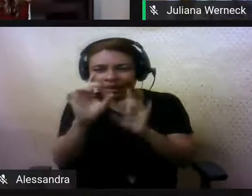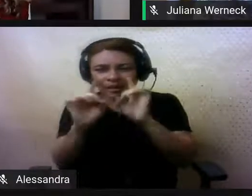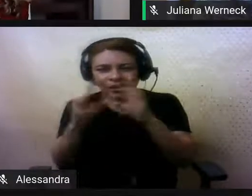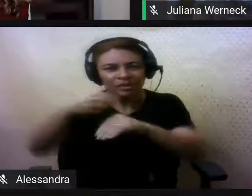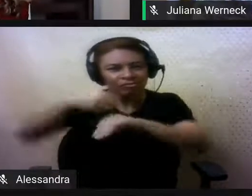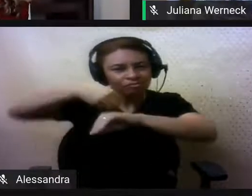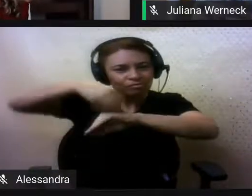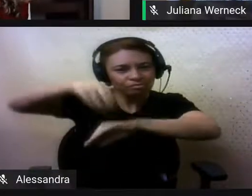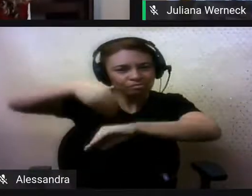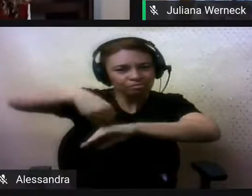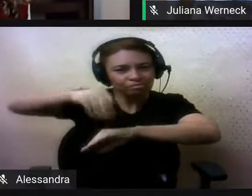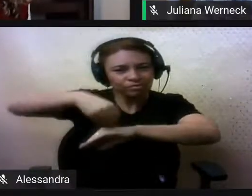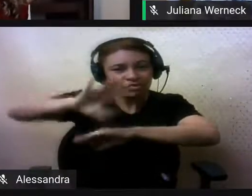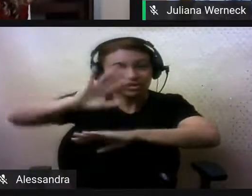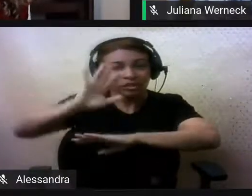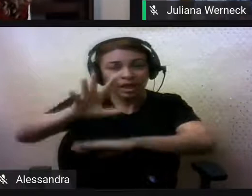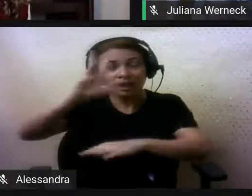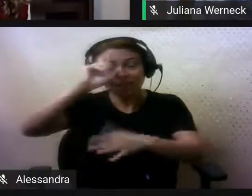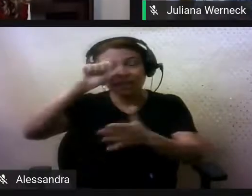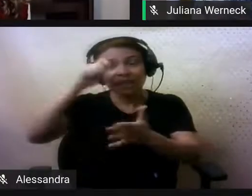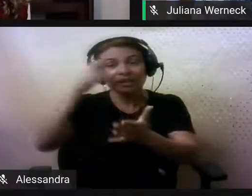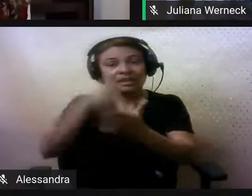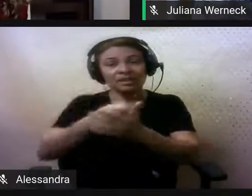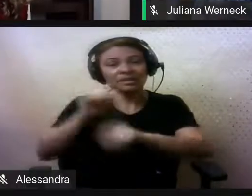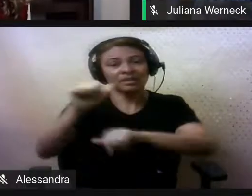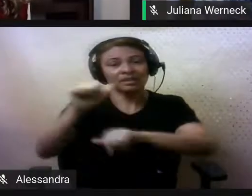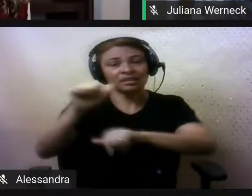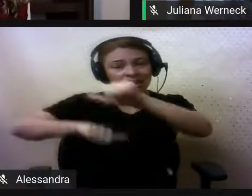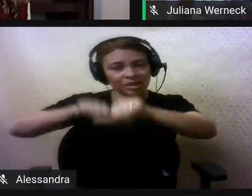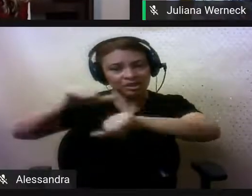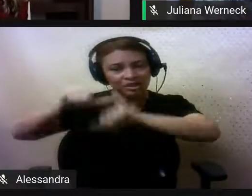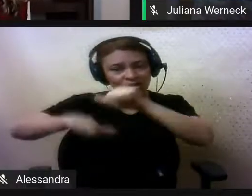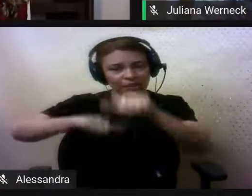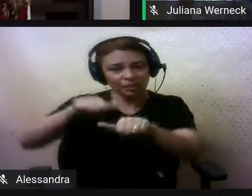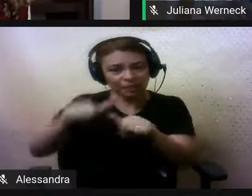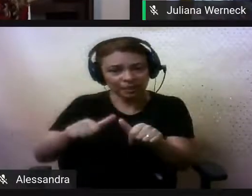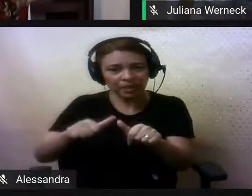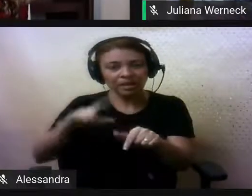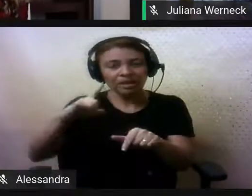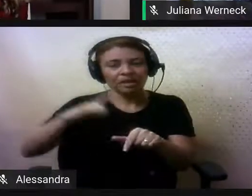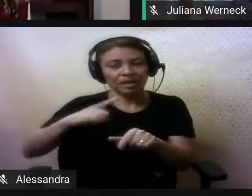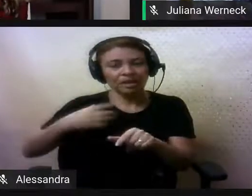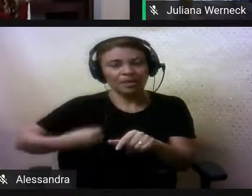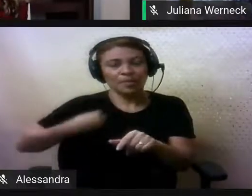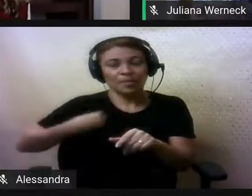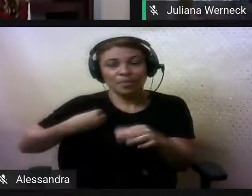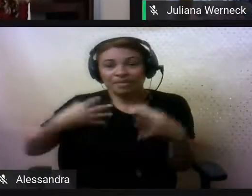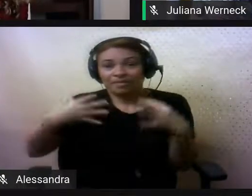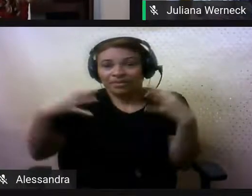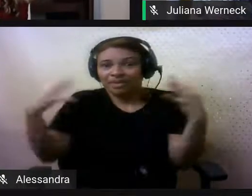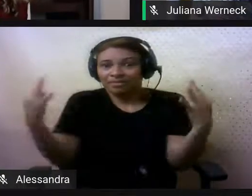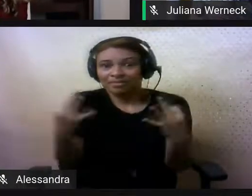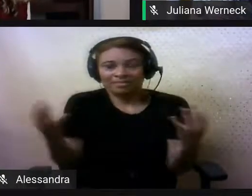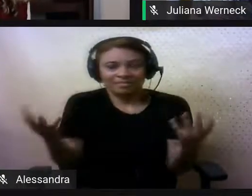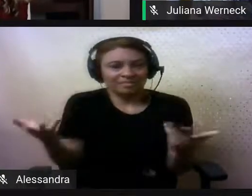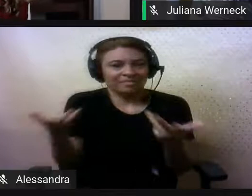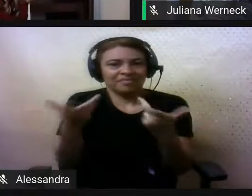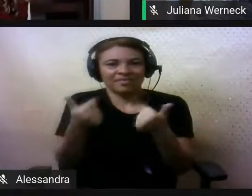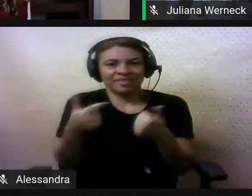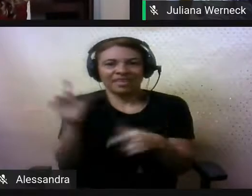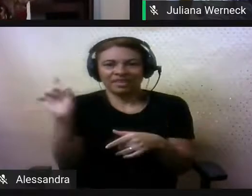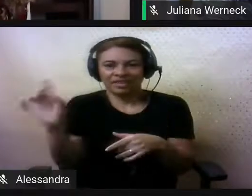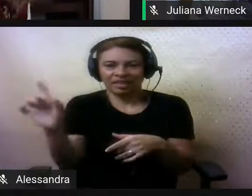entreguei, mas a decisão de transformar, de se transformar, de ter uma vida extraordinária é de cada um de